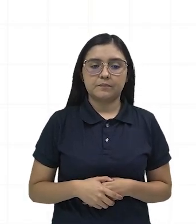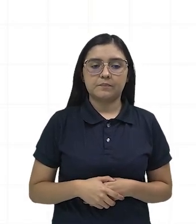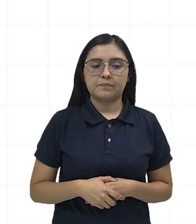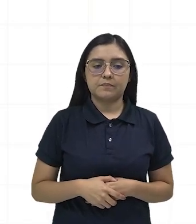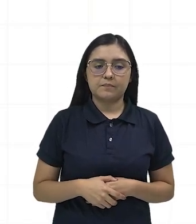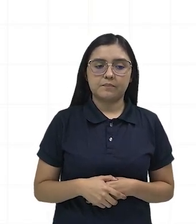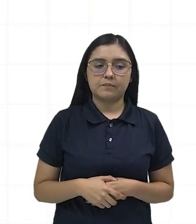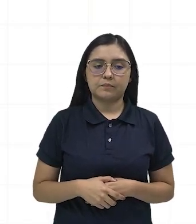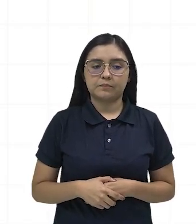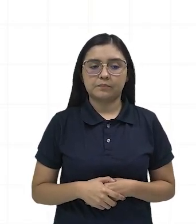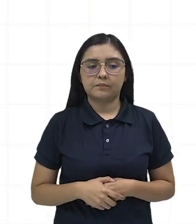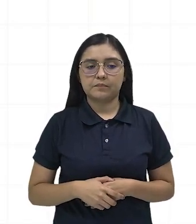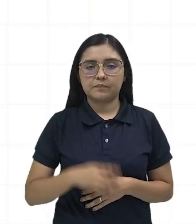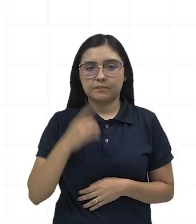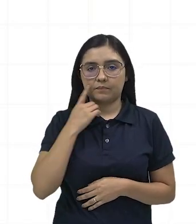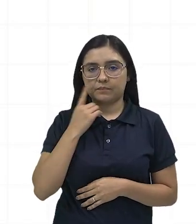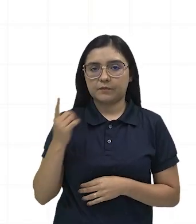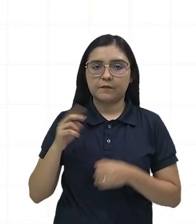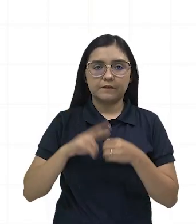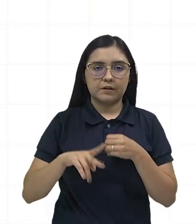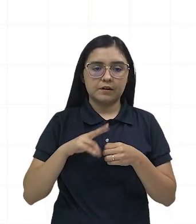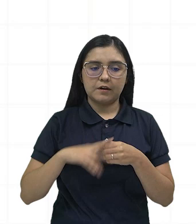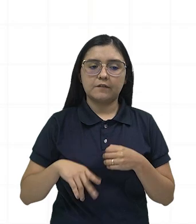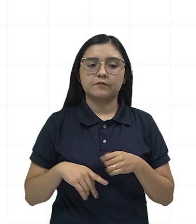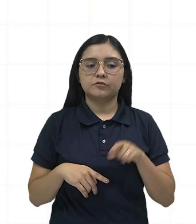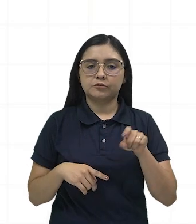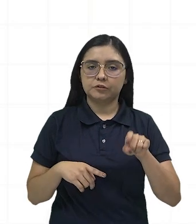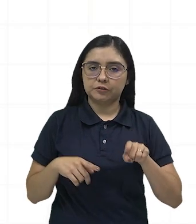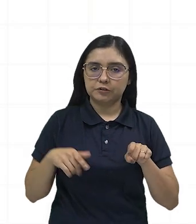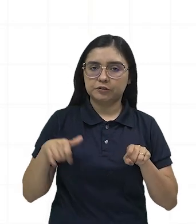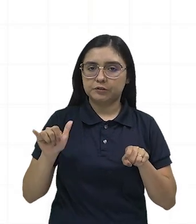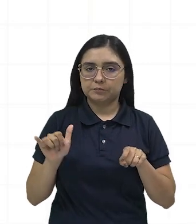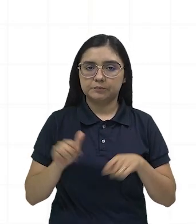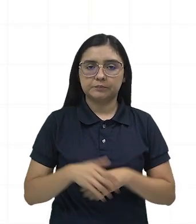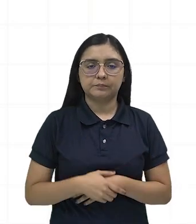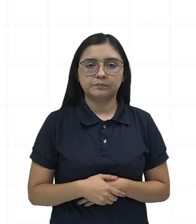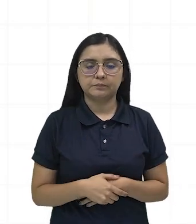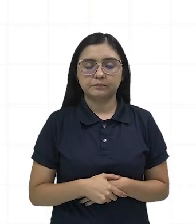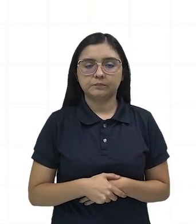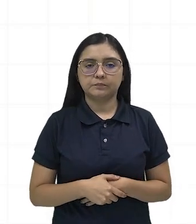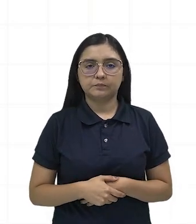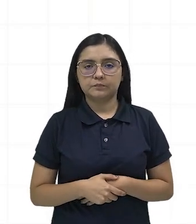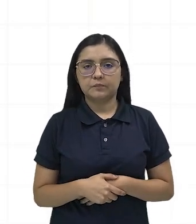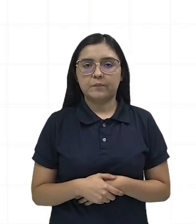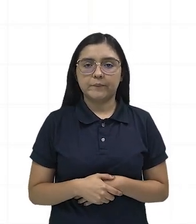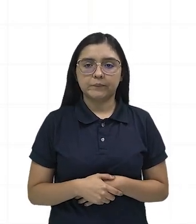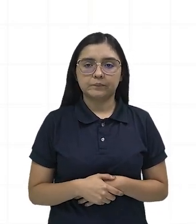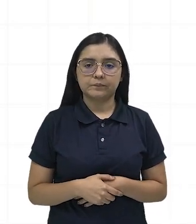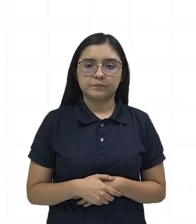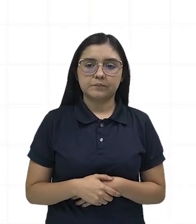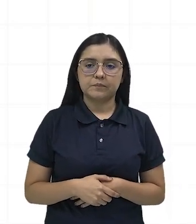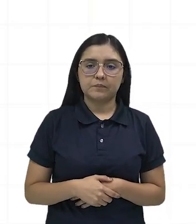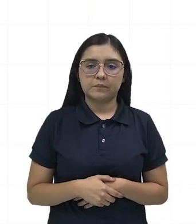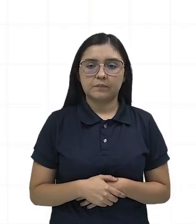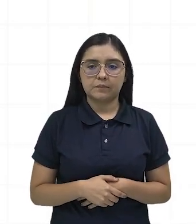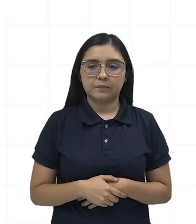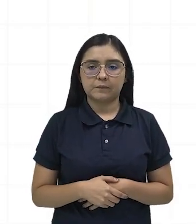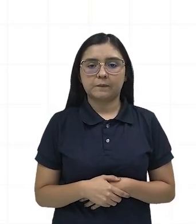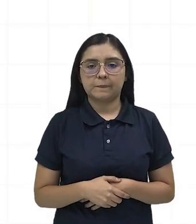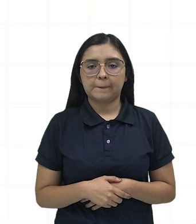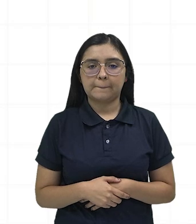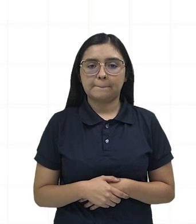aqui as minhas variáveis do meu problema. Ó. Muito bem, ó. Quando 7